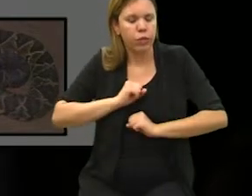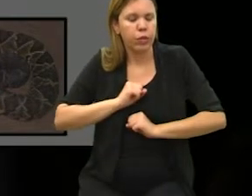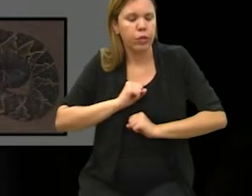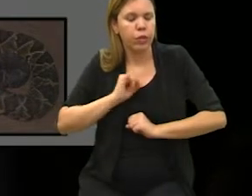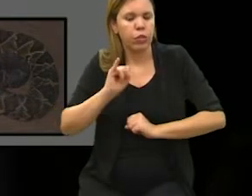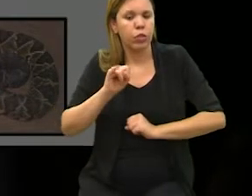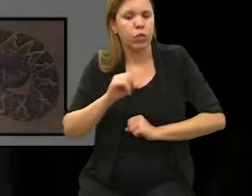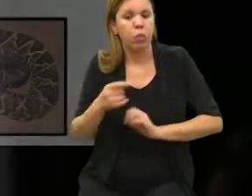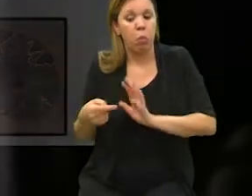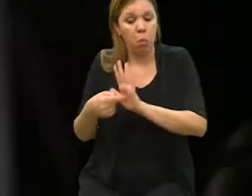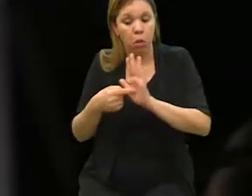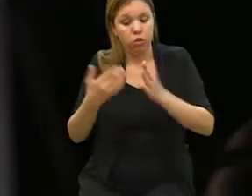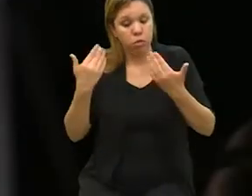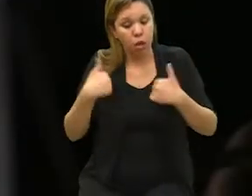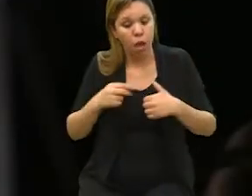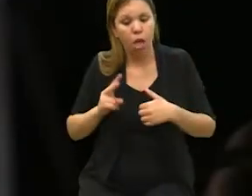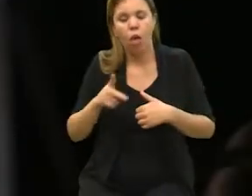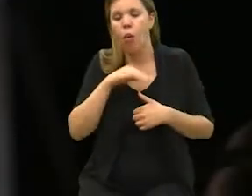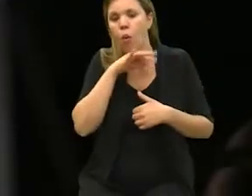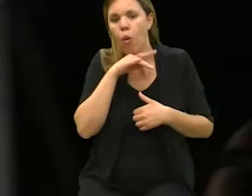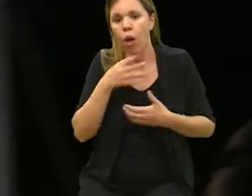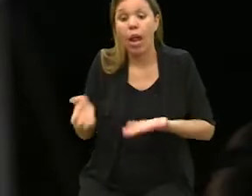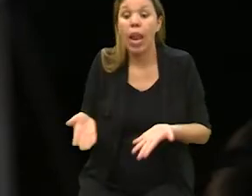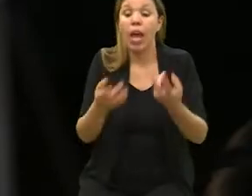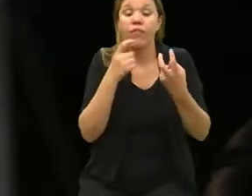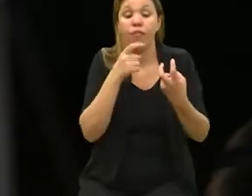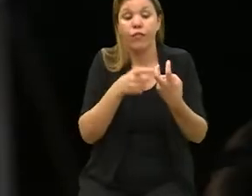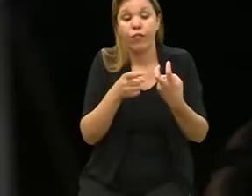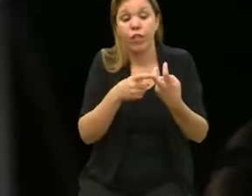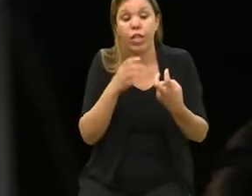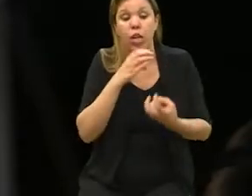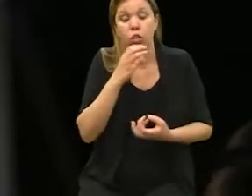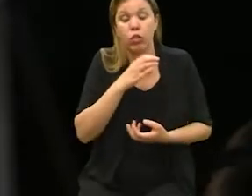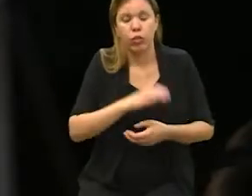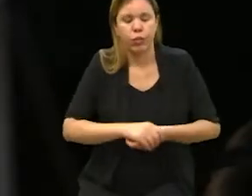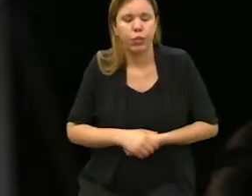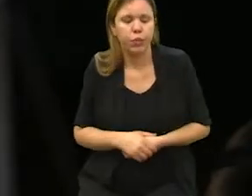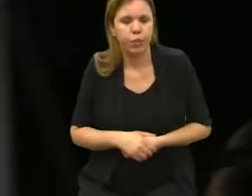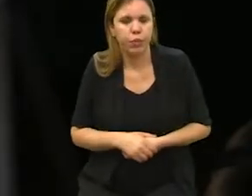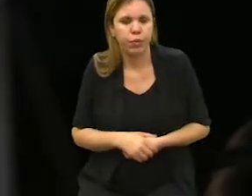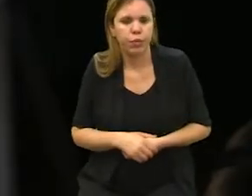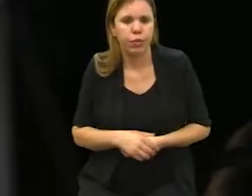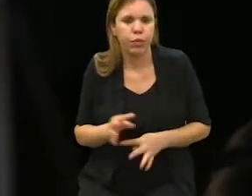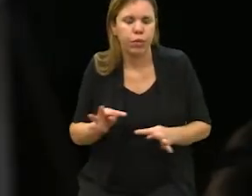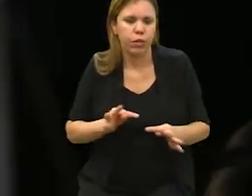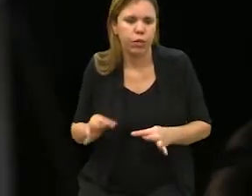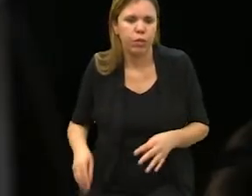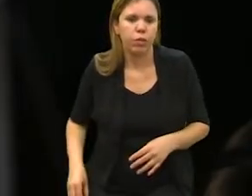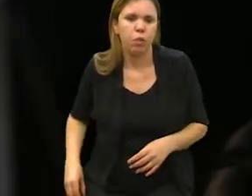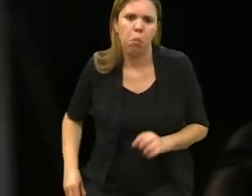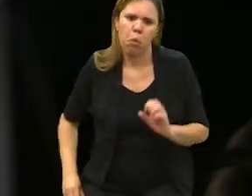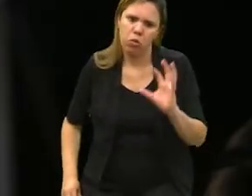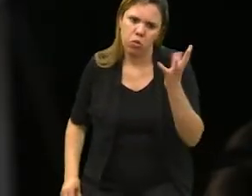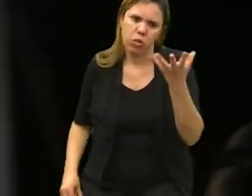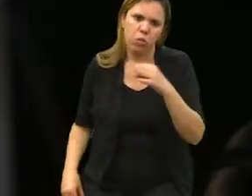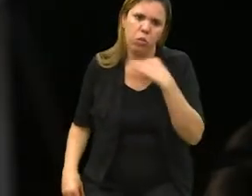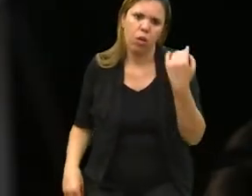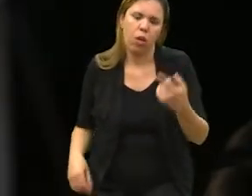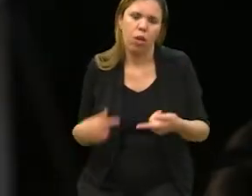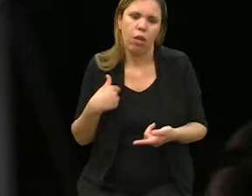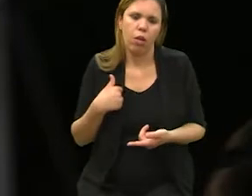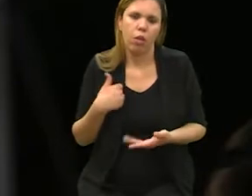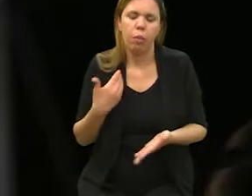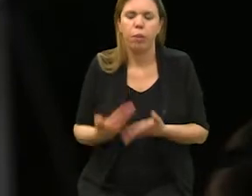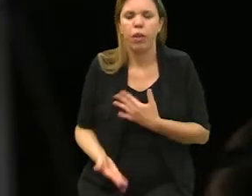tá? Se os sinais continuarem, aí eu levo para o veterinário urgente, né? Ele pode ser tratado. Ele pode a óbito? Pode.